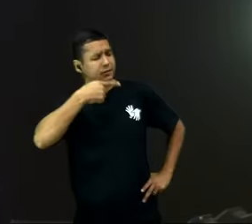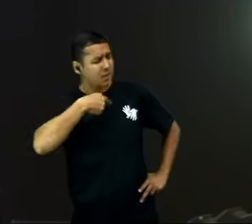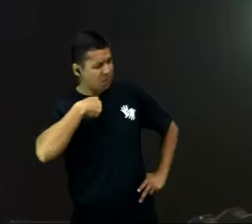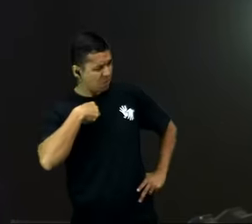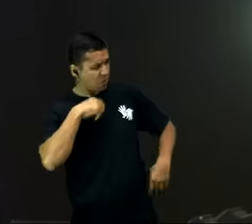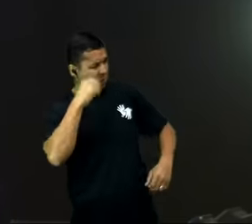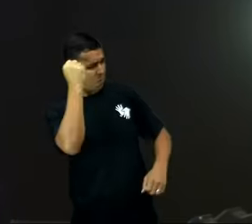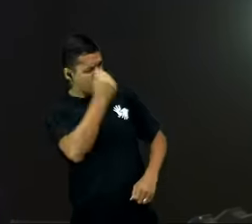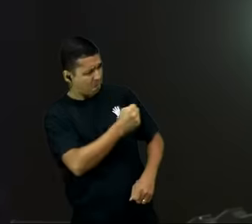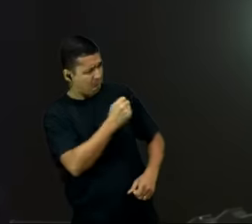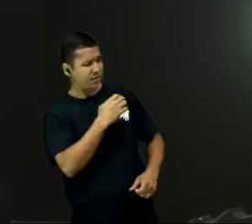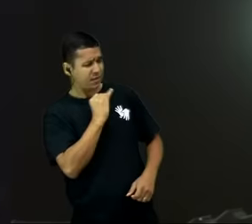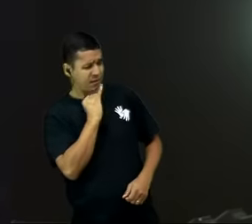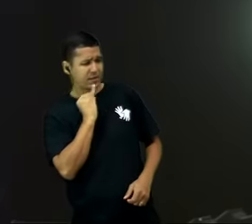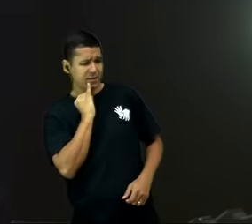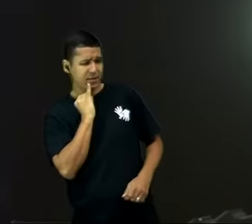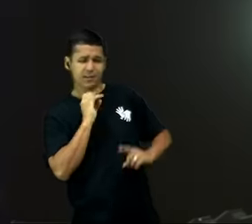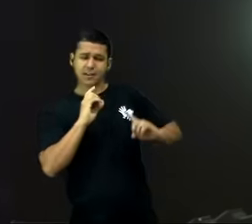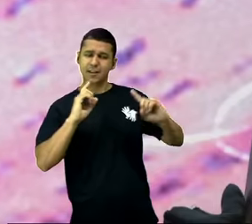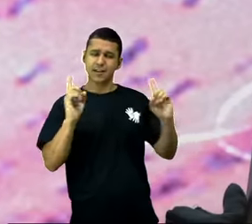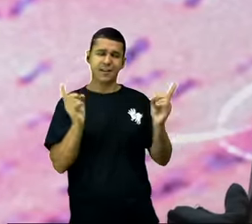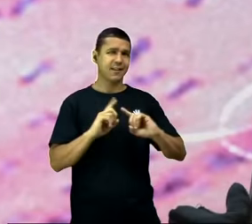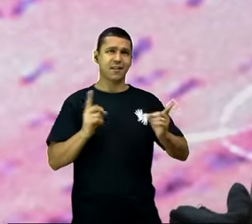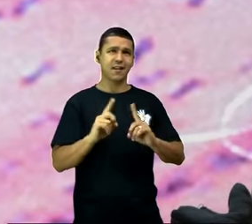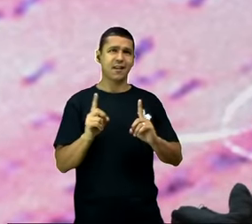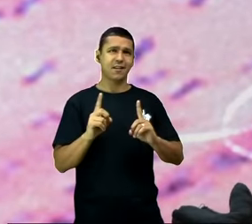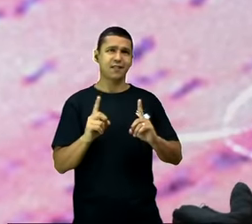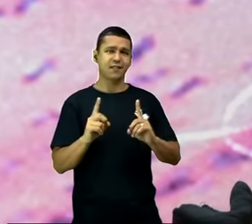só reposicionei.